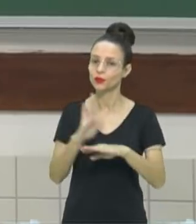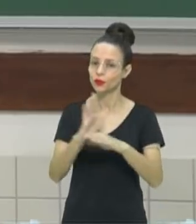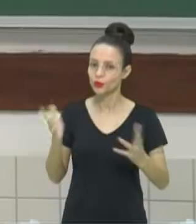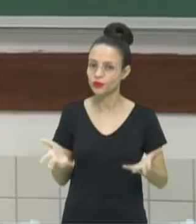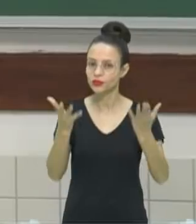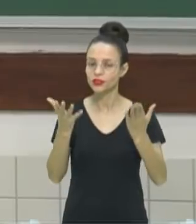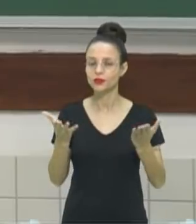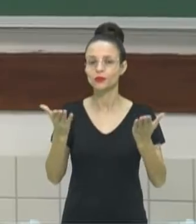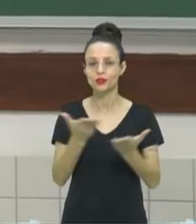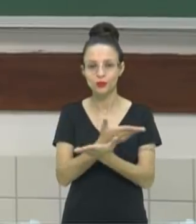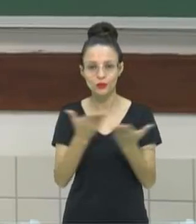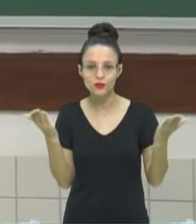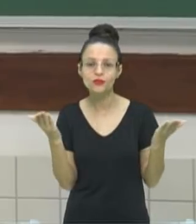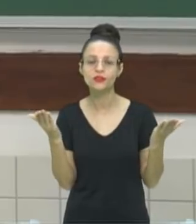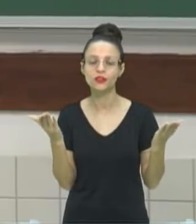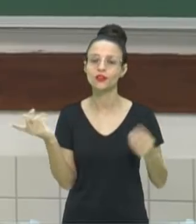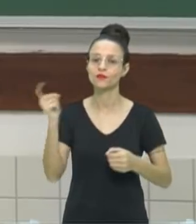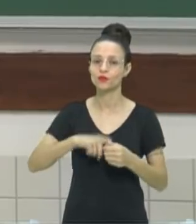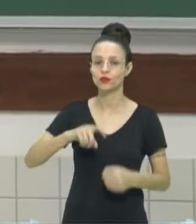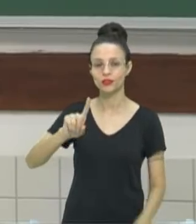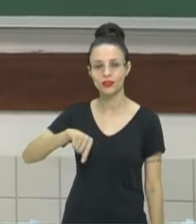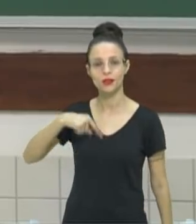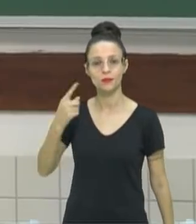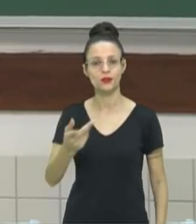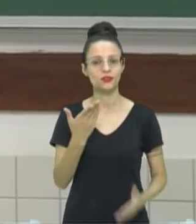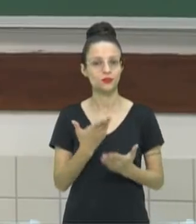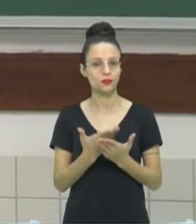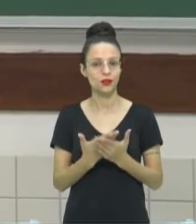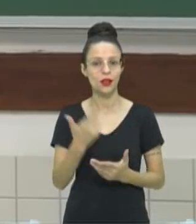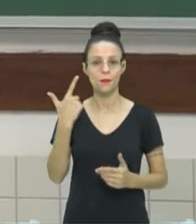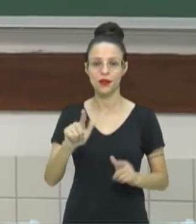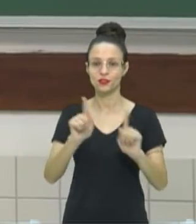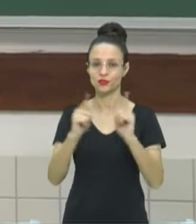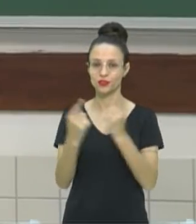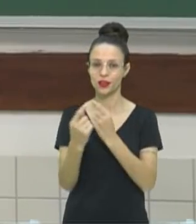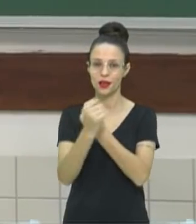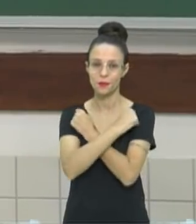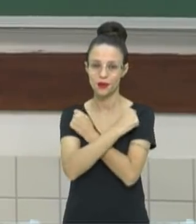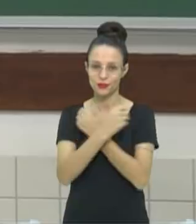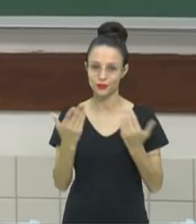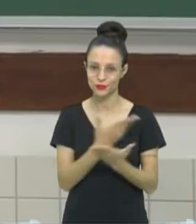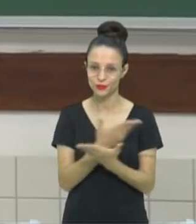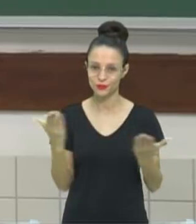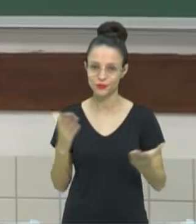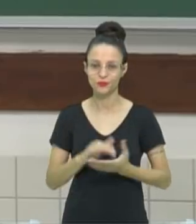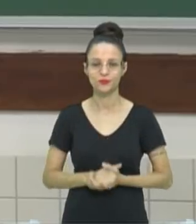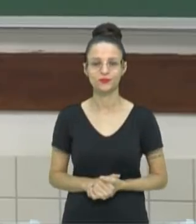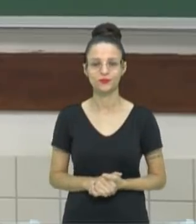contribuído na aula de hoje com vocês. Voltamos na próxima aula com mais geografia. Um abraço a todos e até lá.